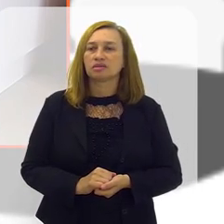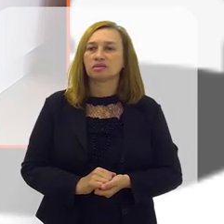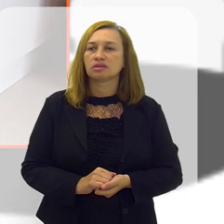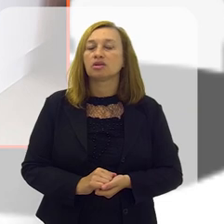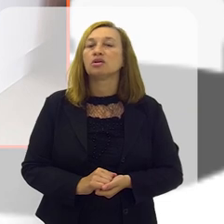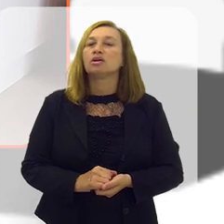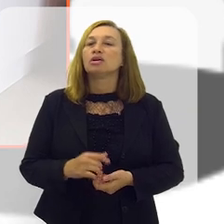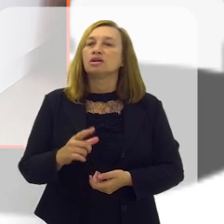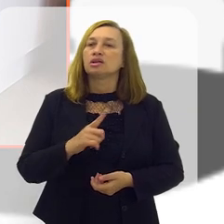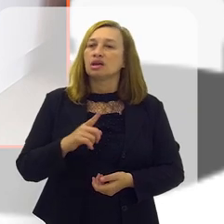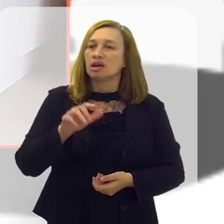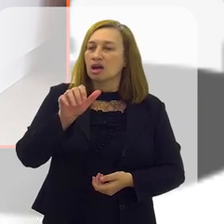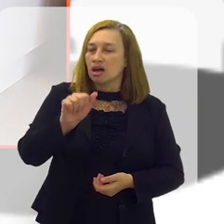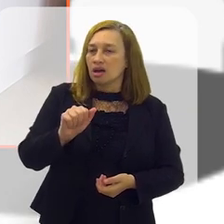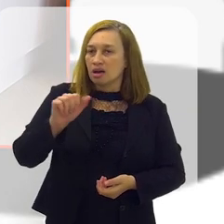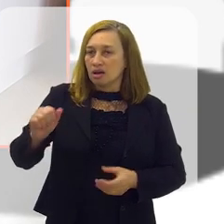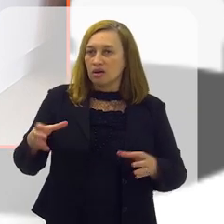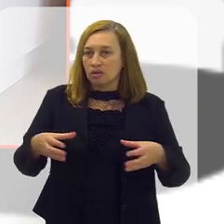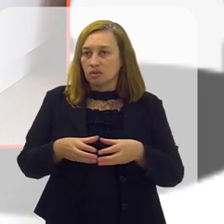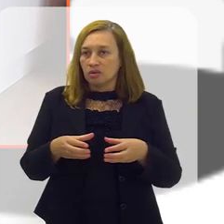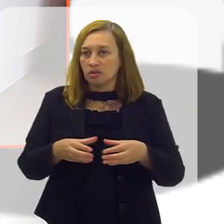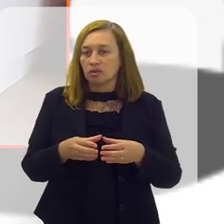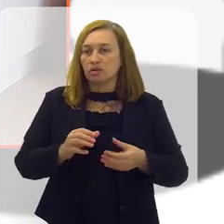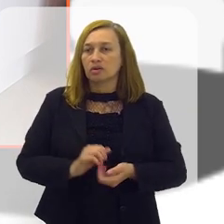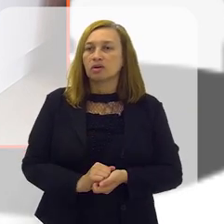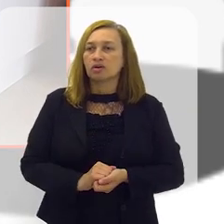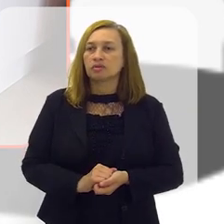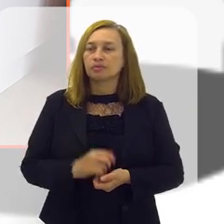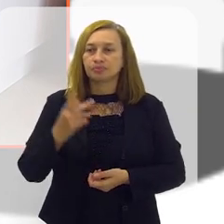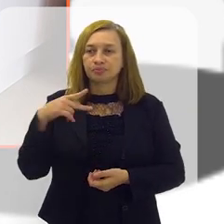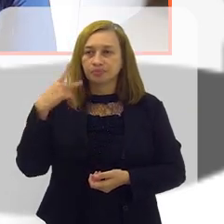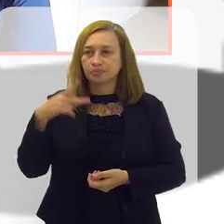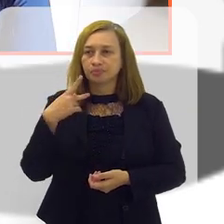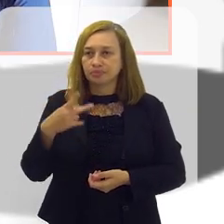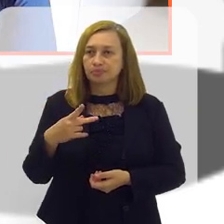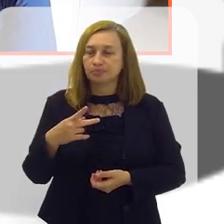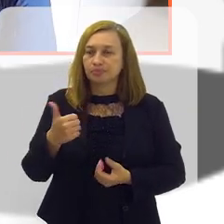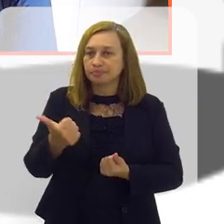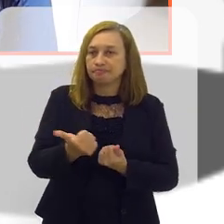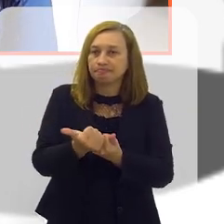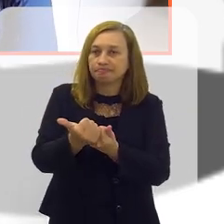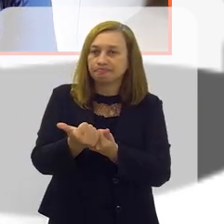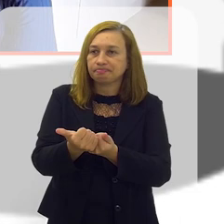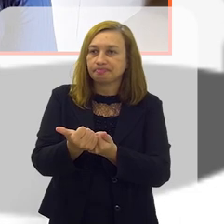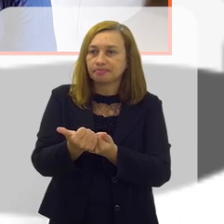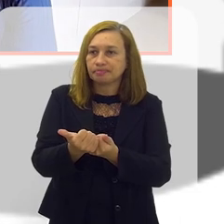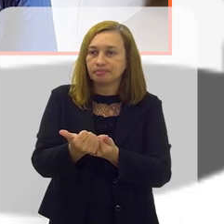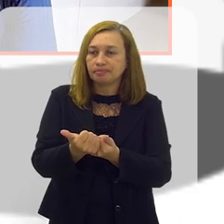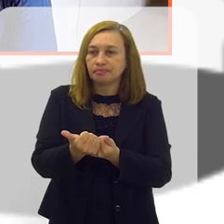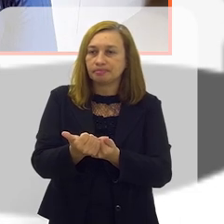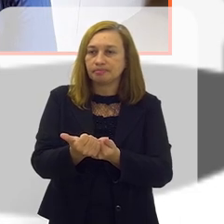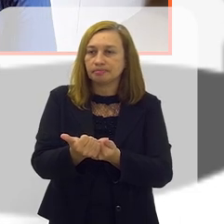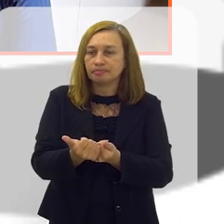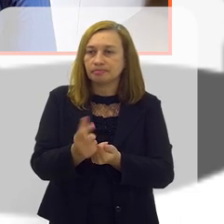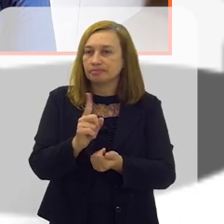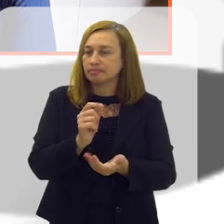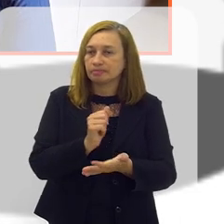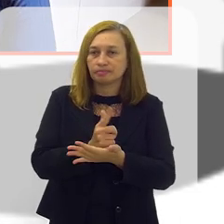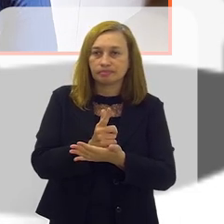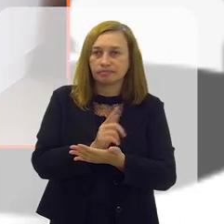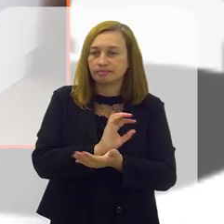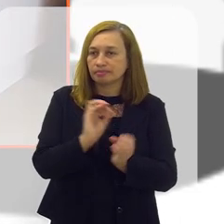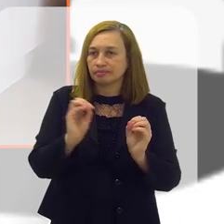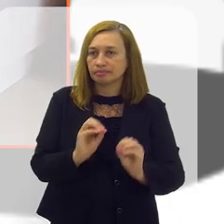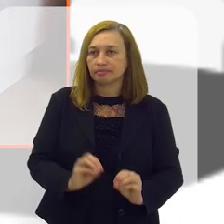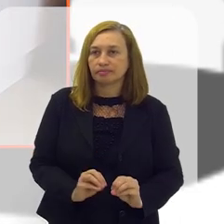e o que existe em AA é uma política de cooperação sem afiliação,